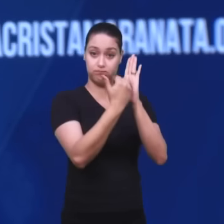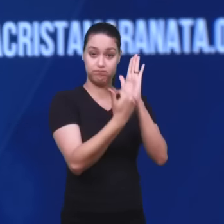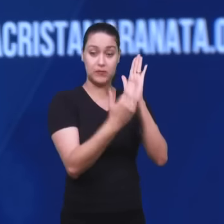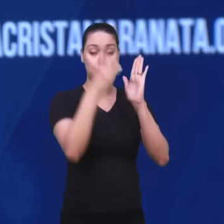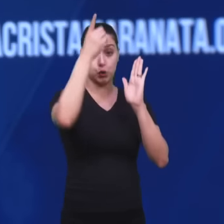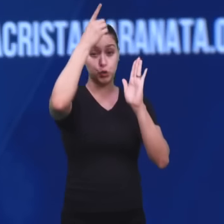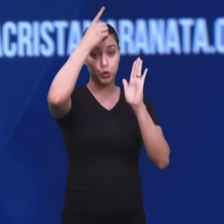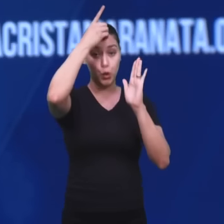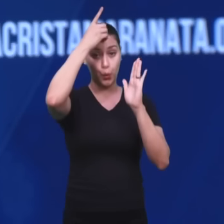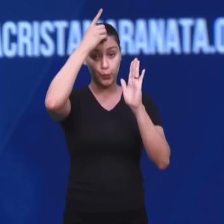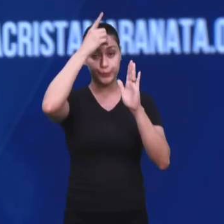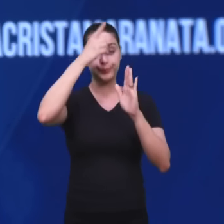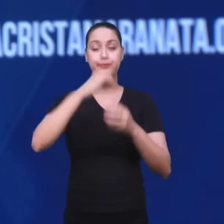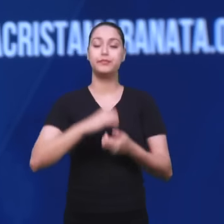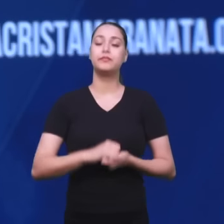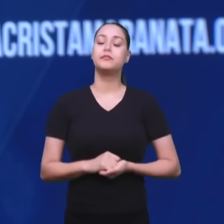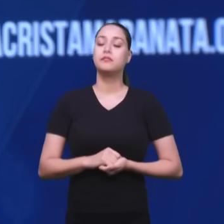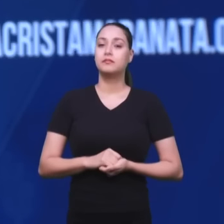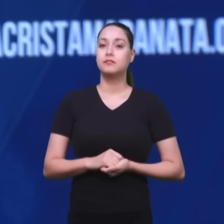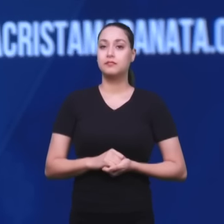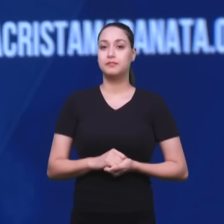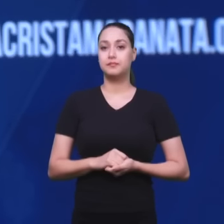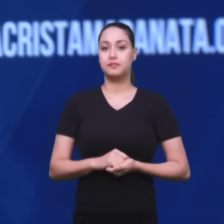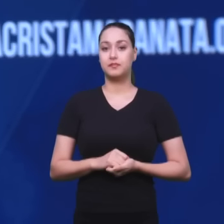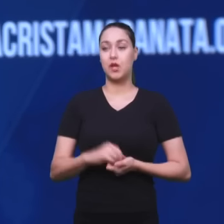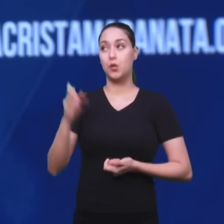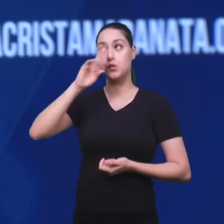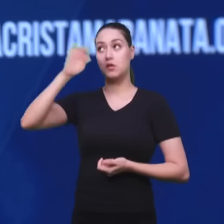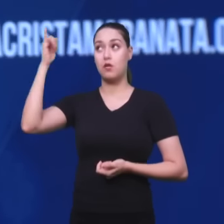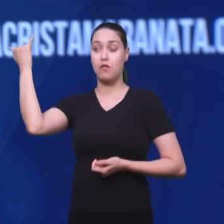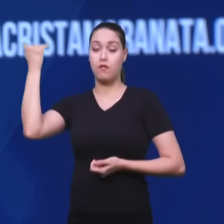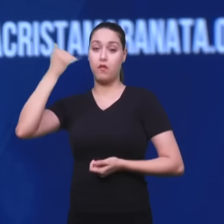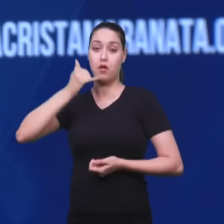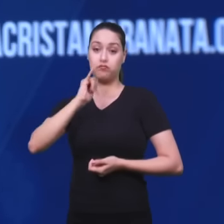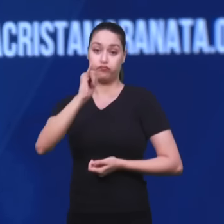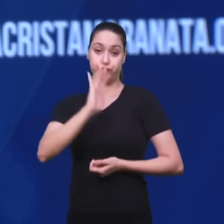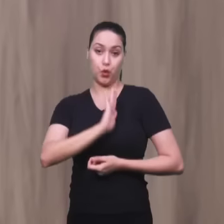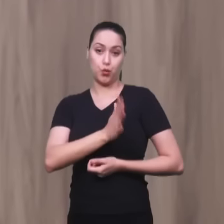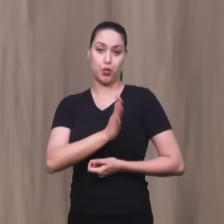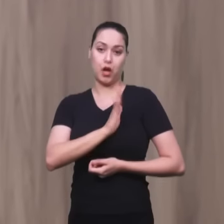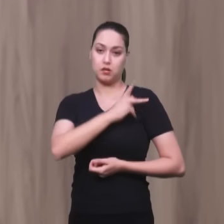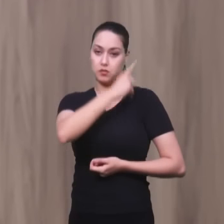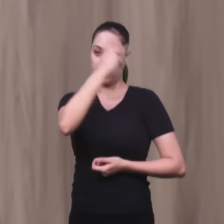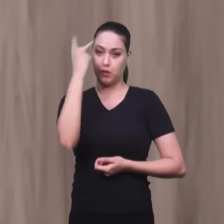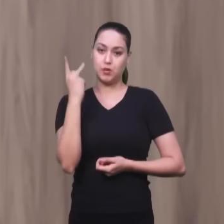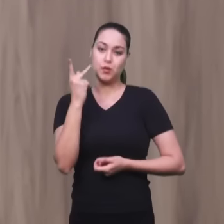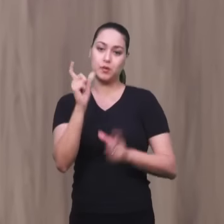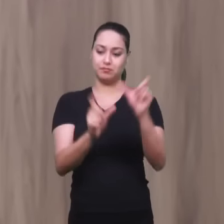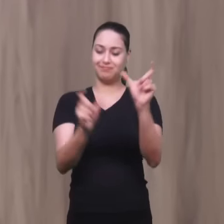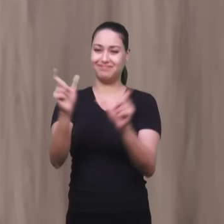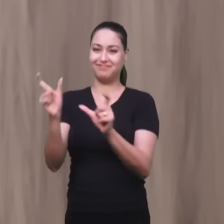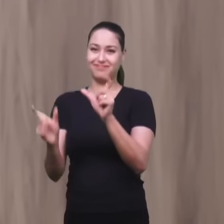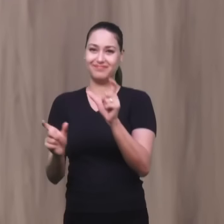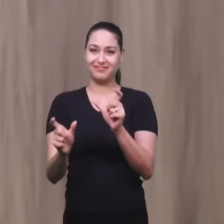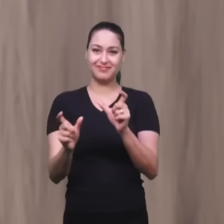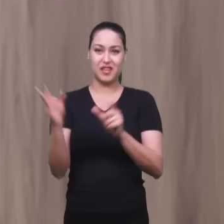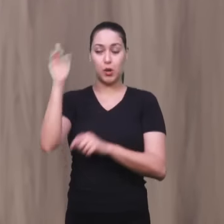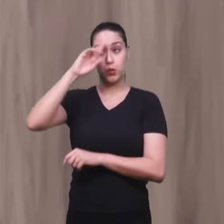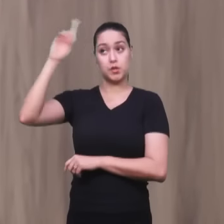Mostrou E Que Certamente Falará O Coração Daqueles Que Estão Participando Conosco O Senhor Revelou Uma Senhora